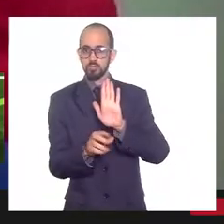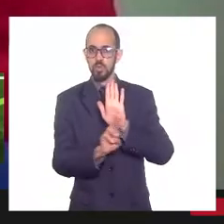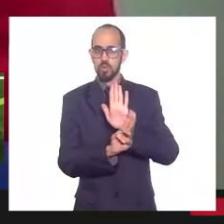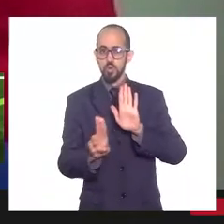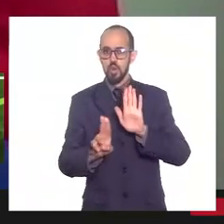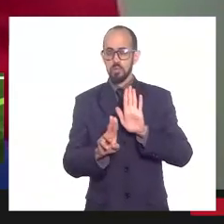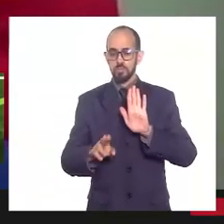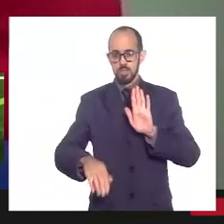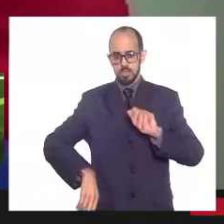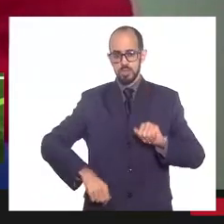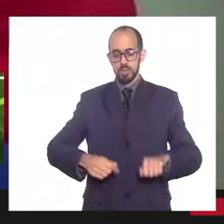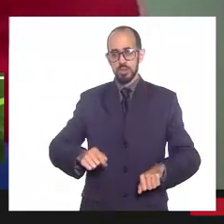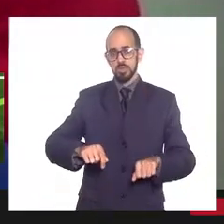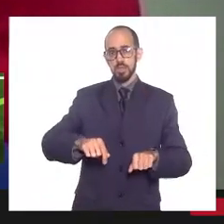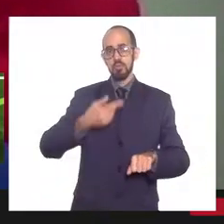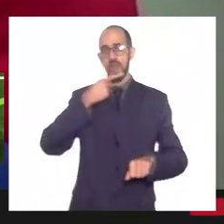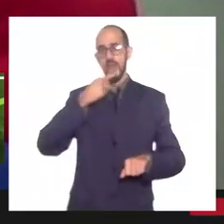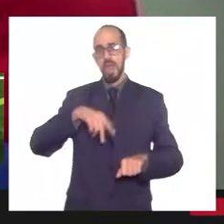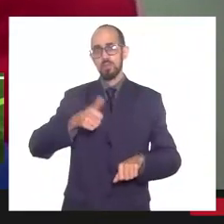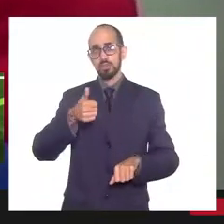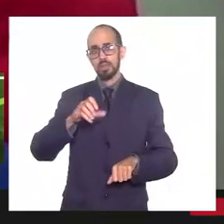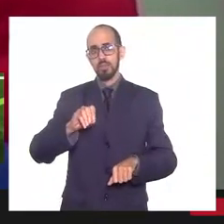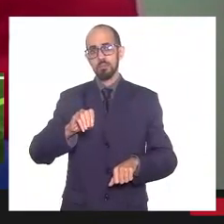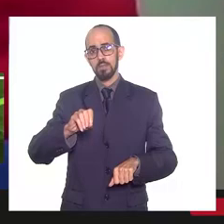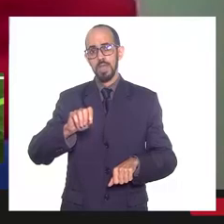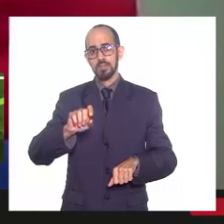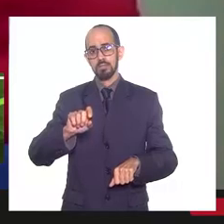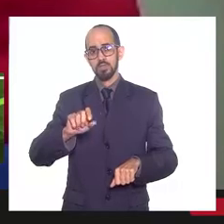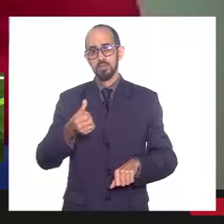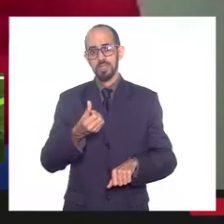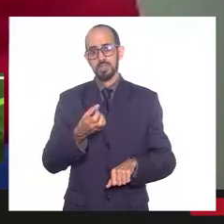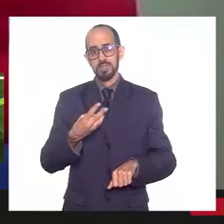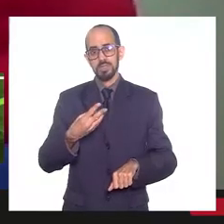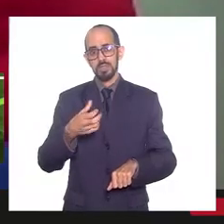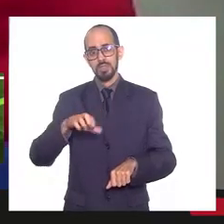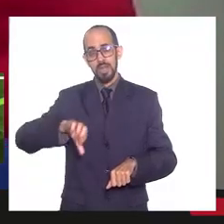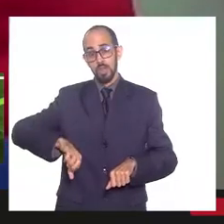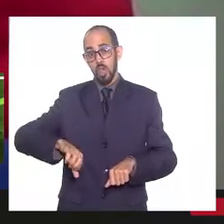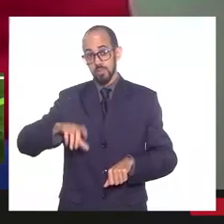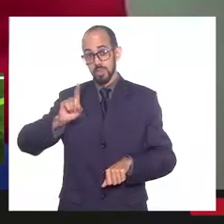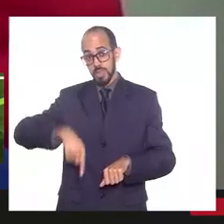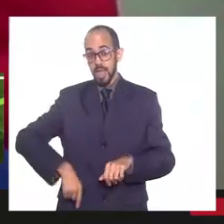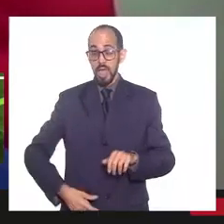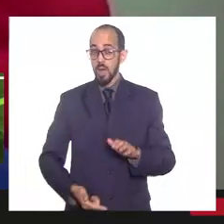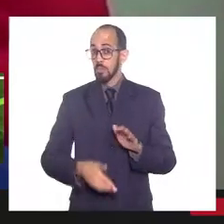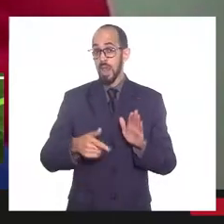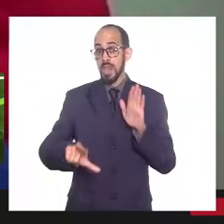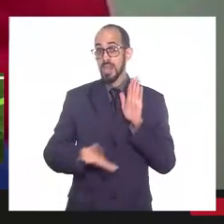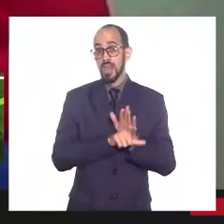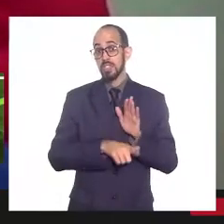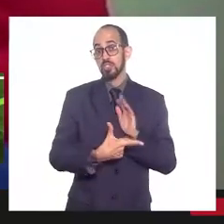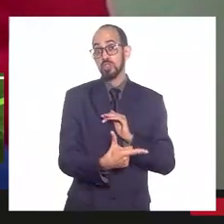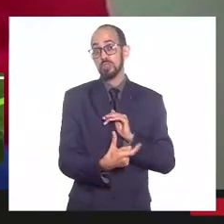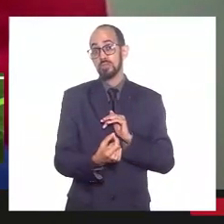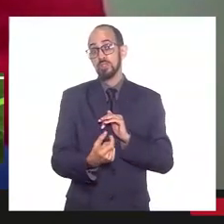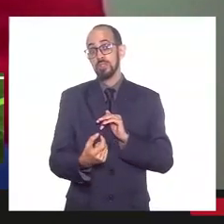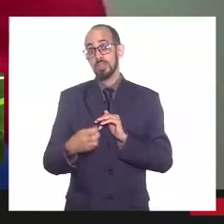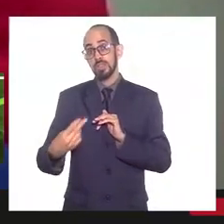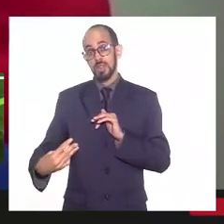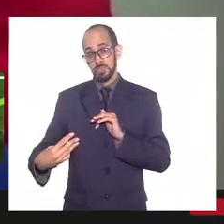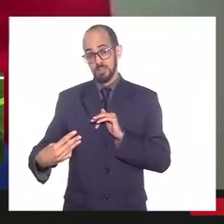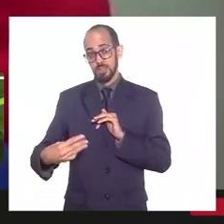Falavam do cumprimento da lei 10.639 que é de 2003 e já vamos aí as seis